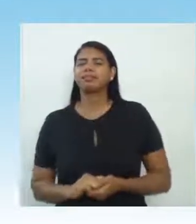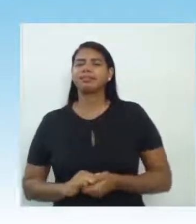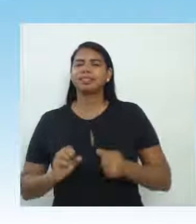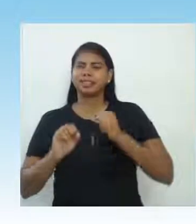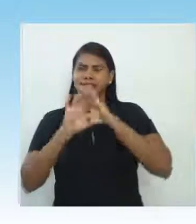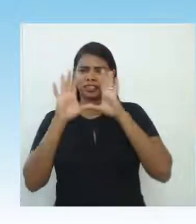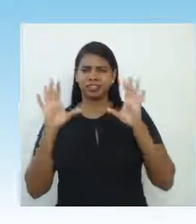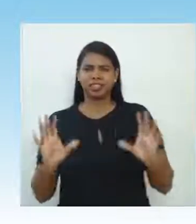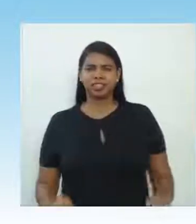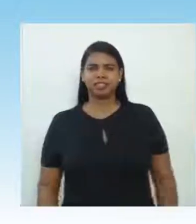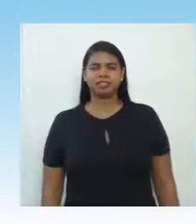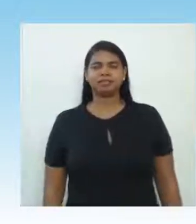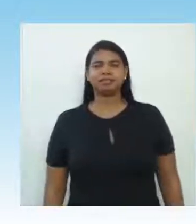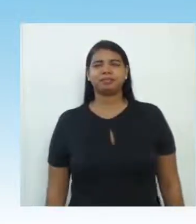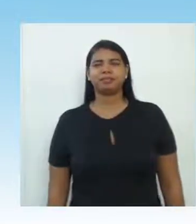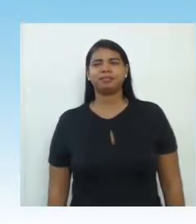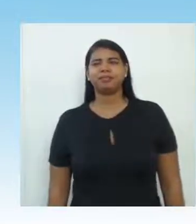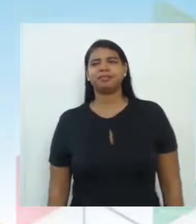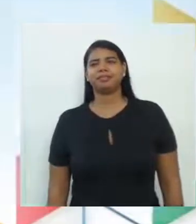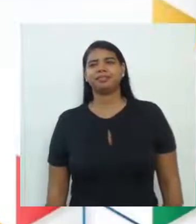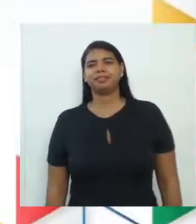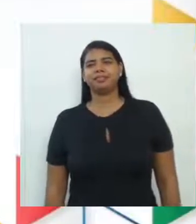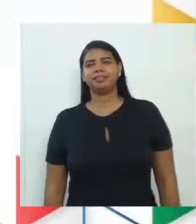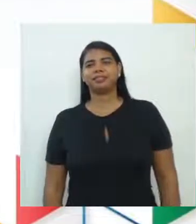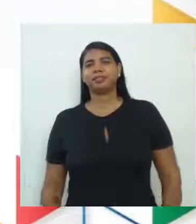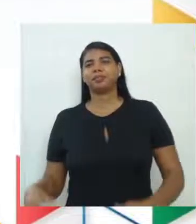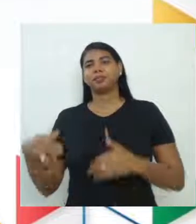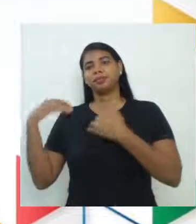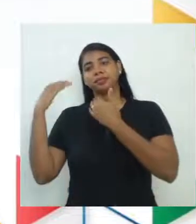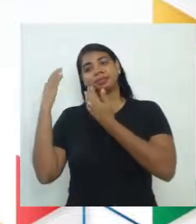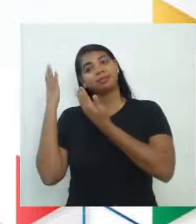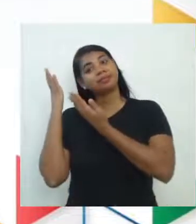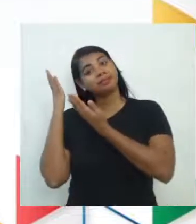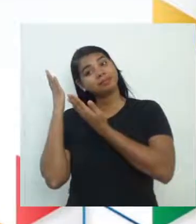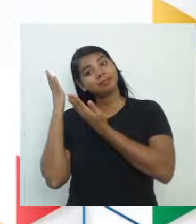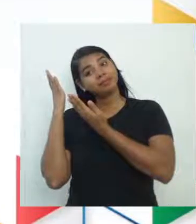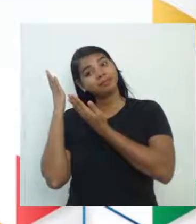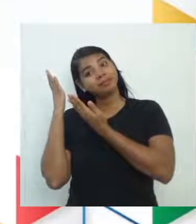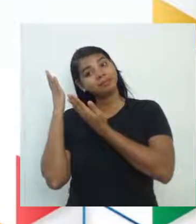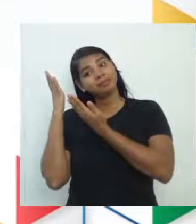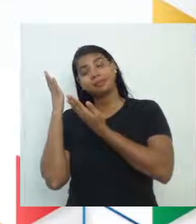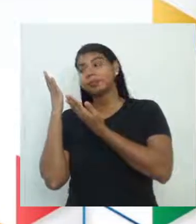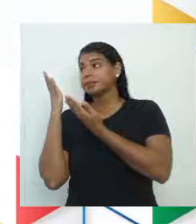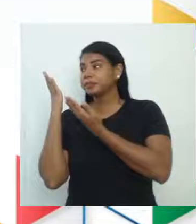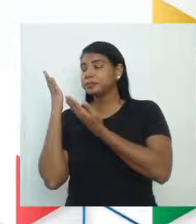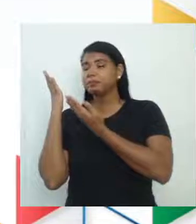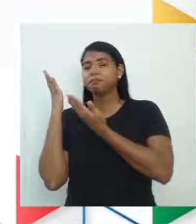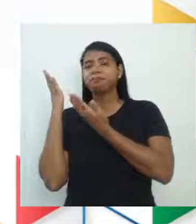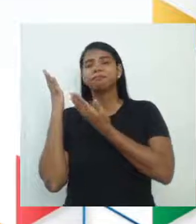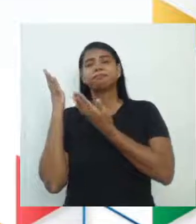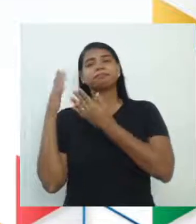para o nosso estudante. Vamos dar uma olhadinha na imagem aqui, que ela também traz uma reflexão muito boa